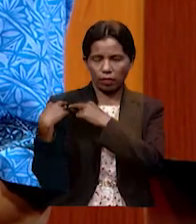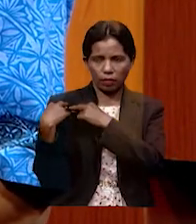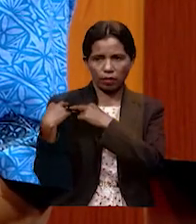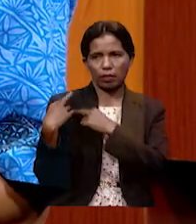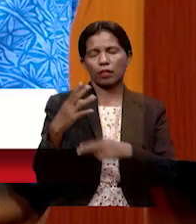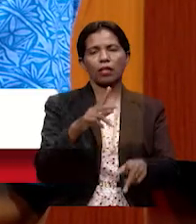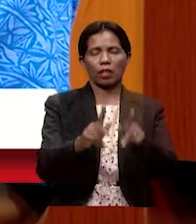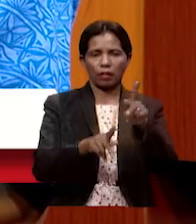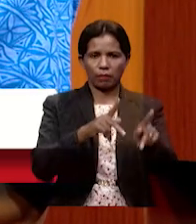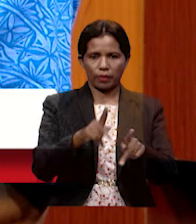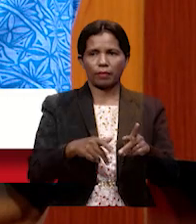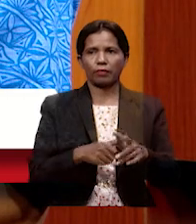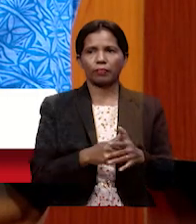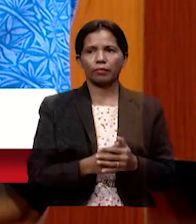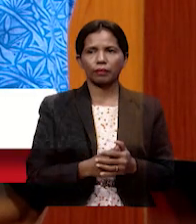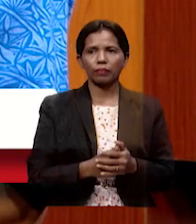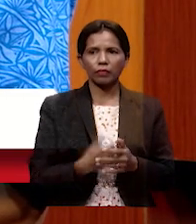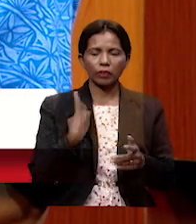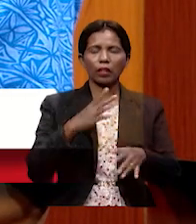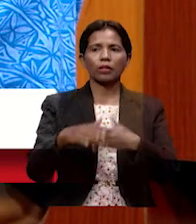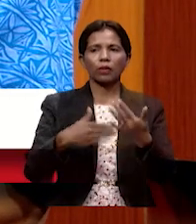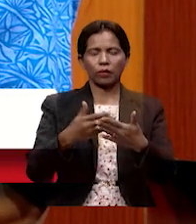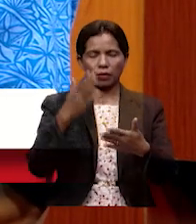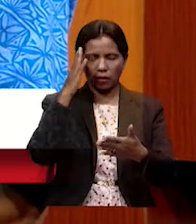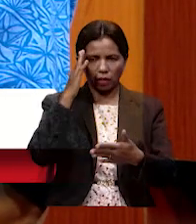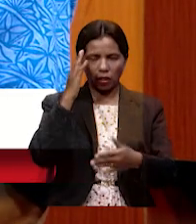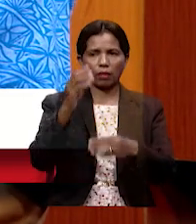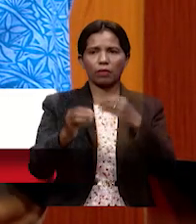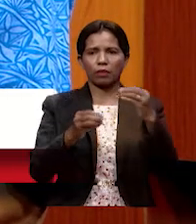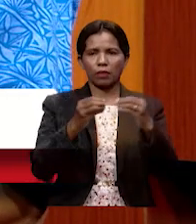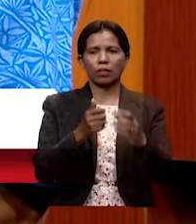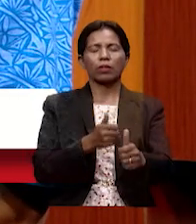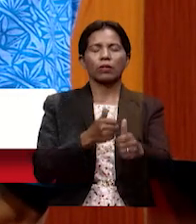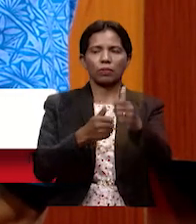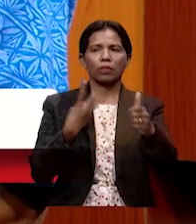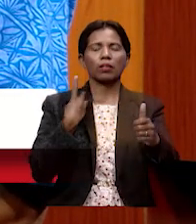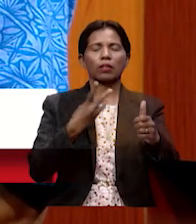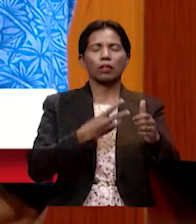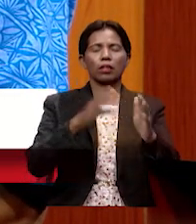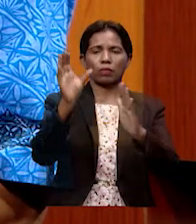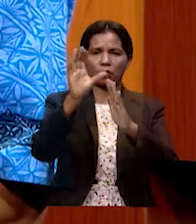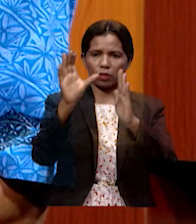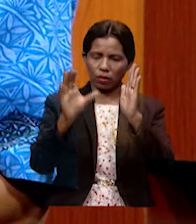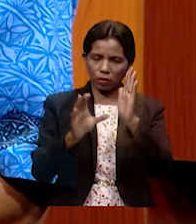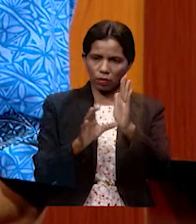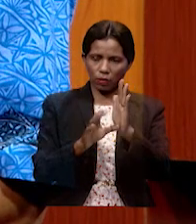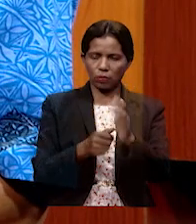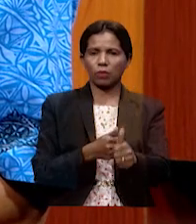povo. E tá tudo até na Icatac, baseia e tem a Constituição Rássica, baseia a